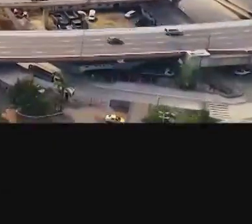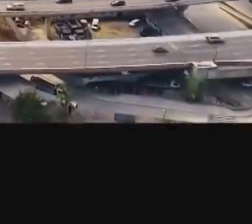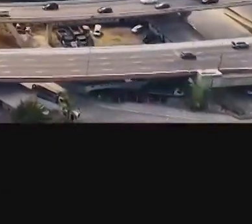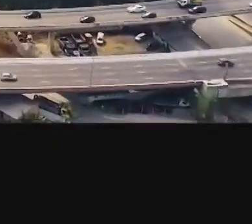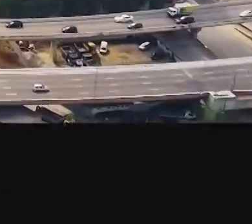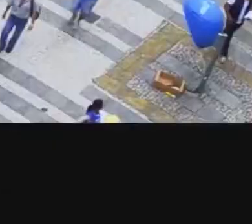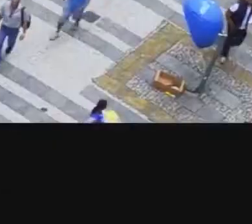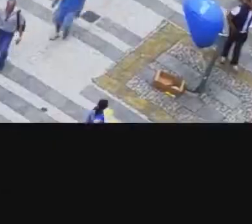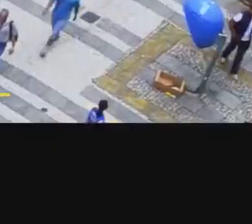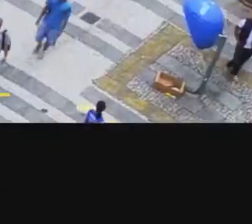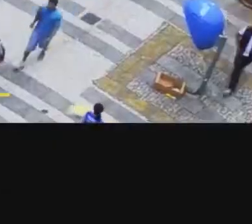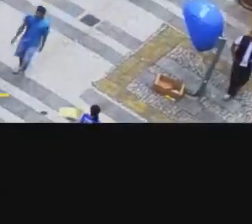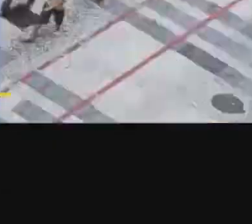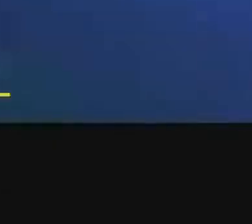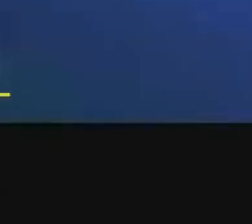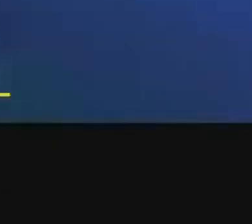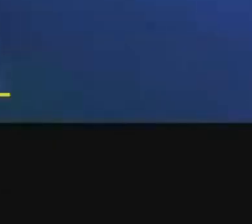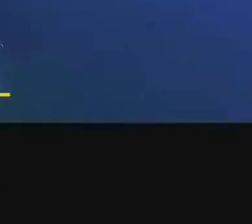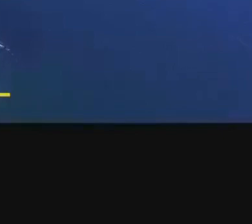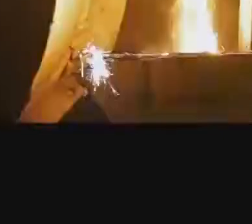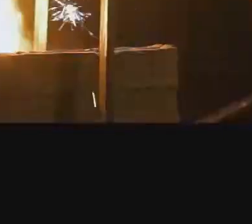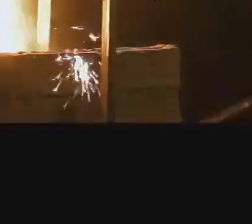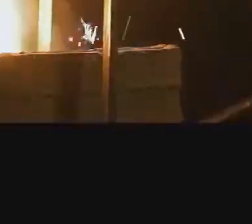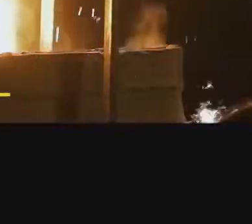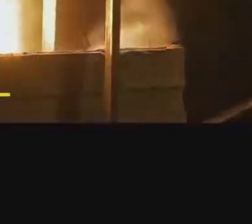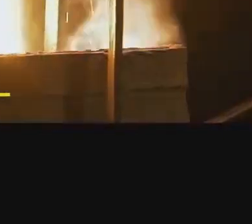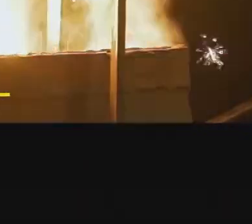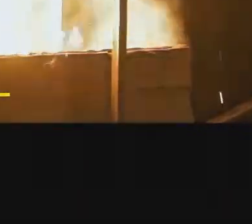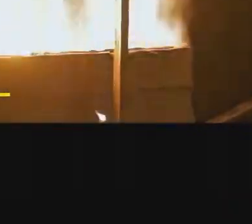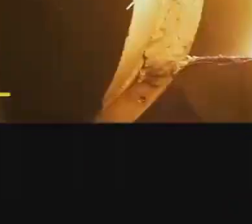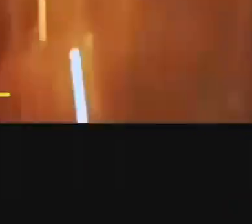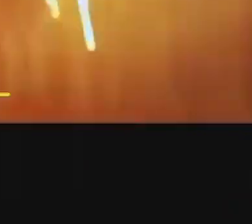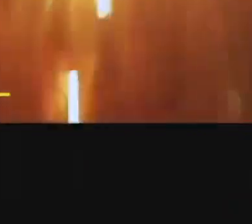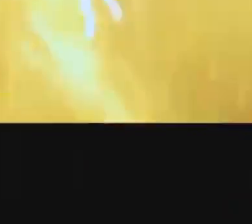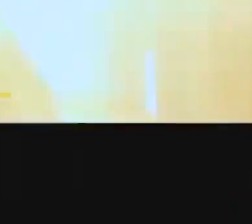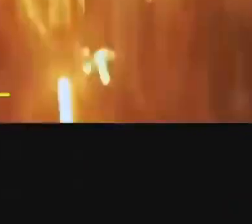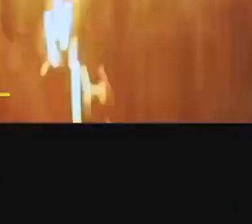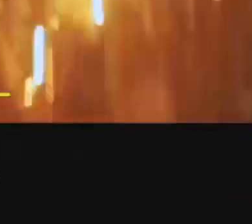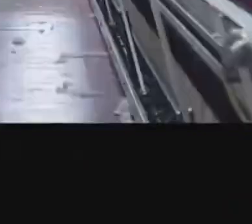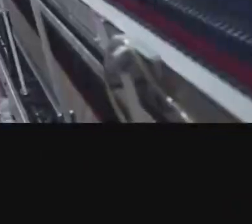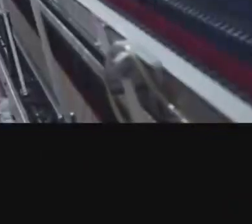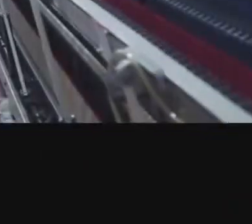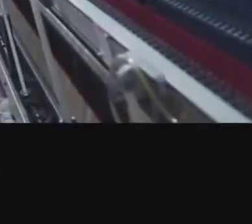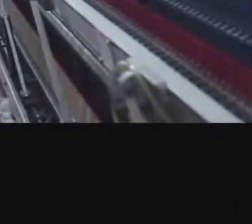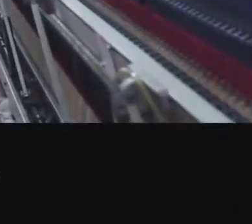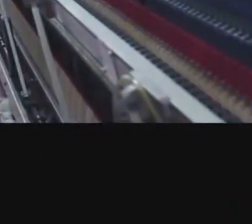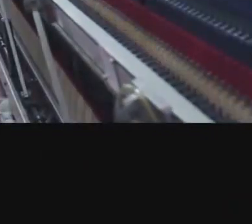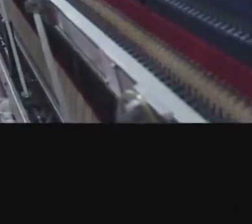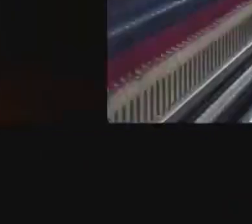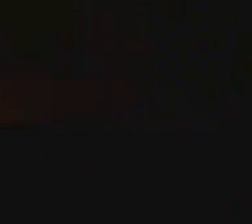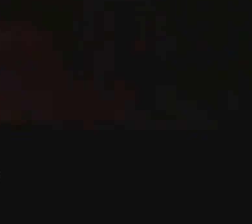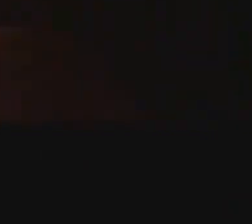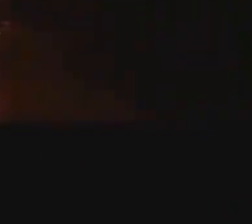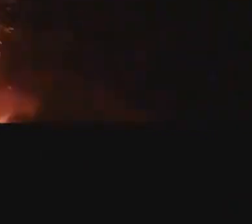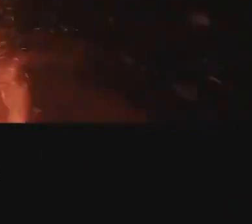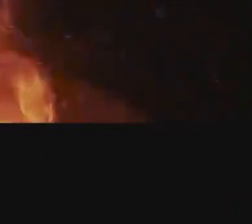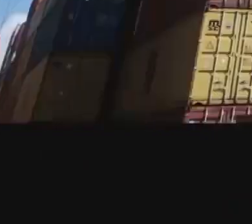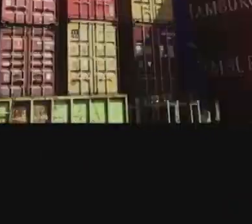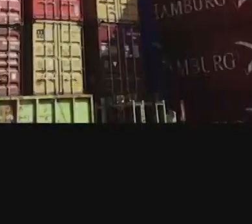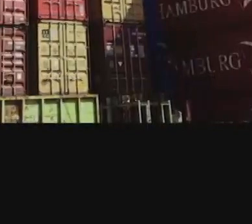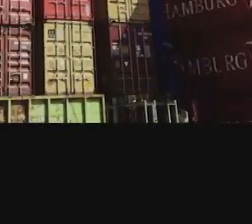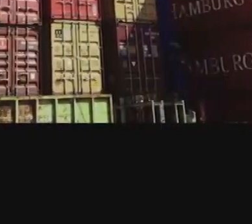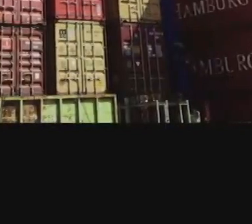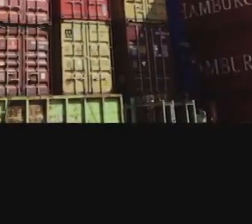de oportunidades com o acordo Mercosul-União Europeia. Com a expansão de acordos comerciais, o Brasil reafirma o comprometimento em seguir regras